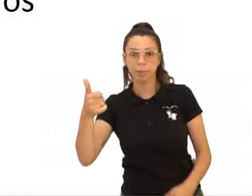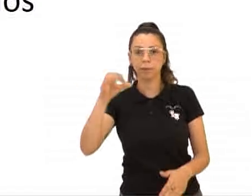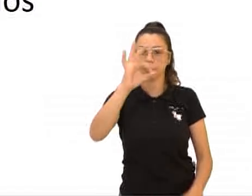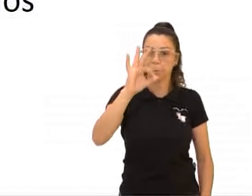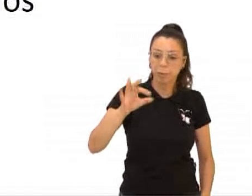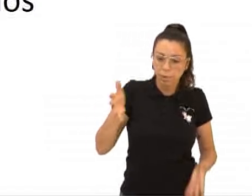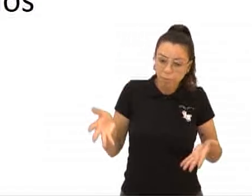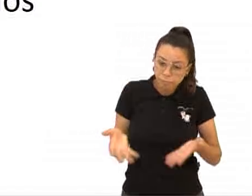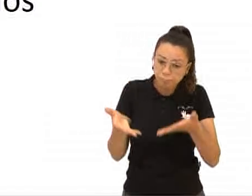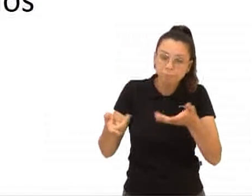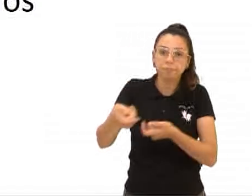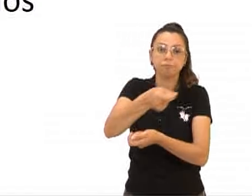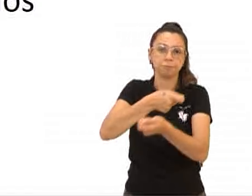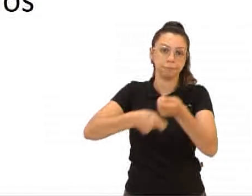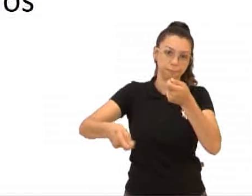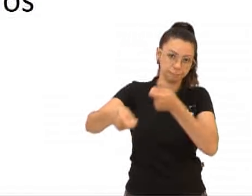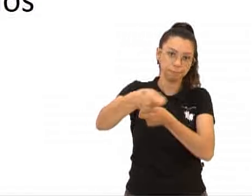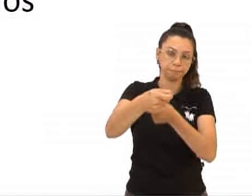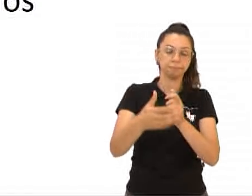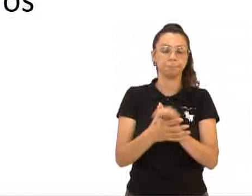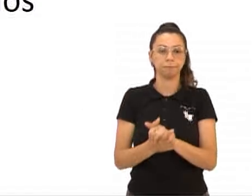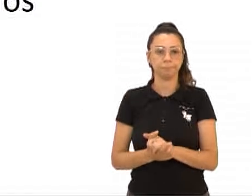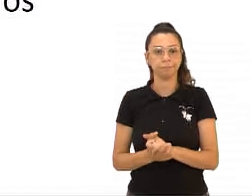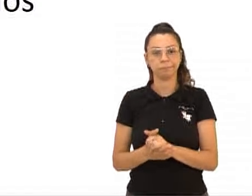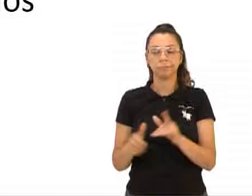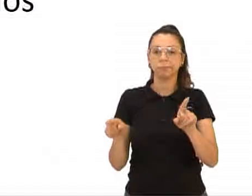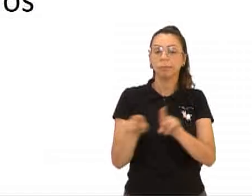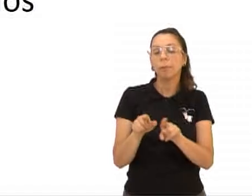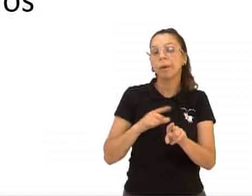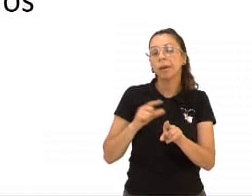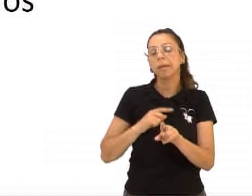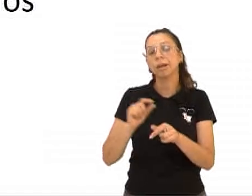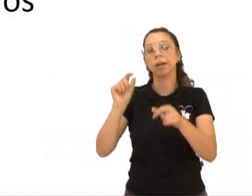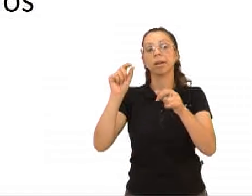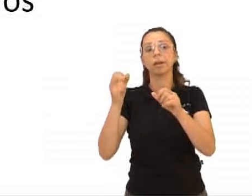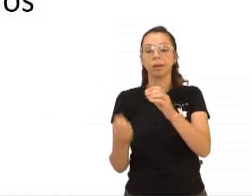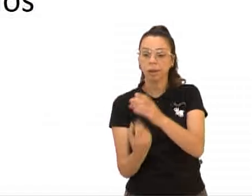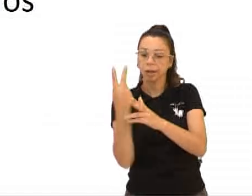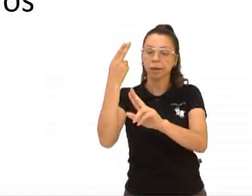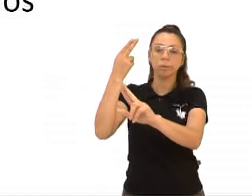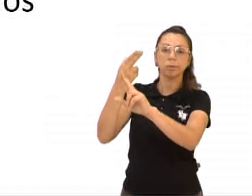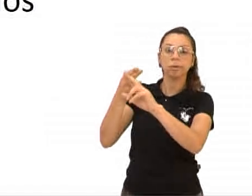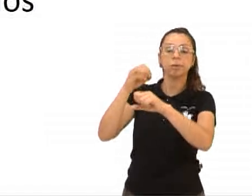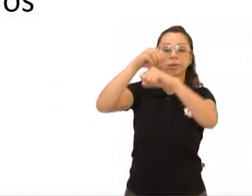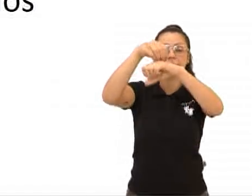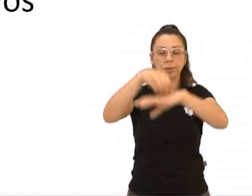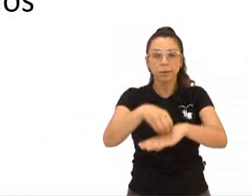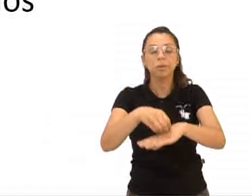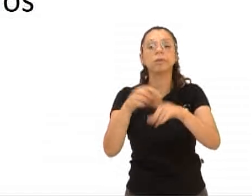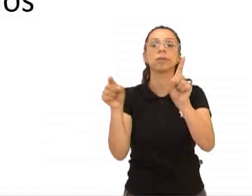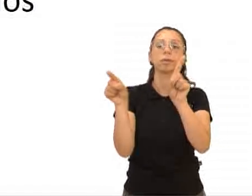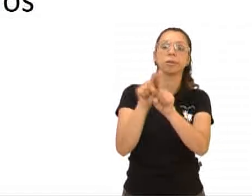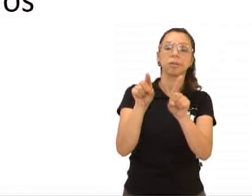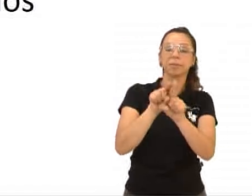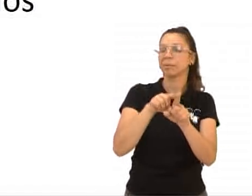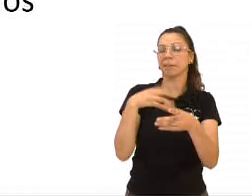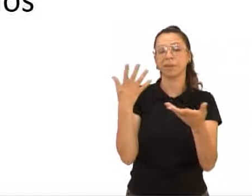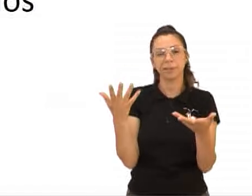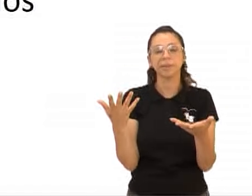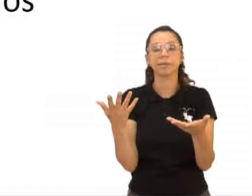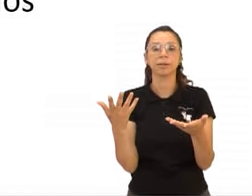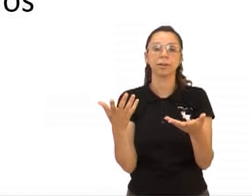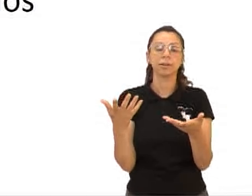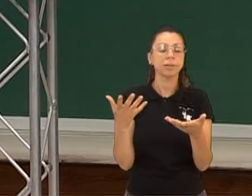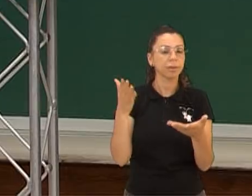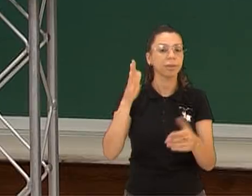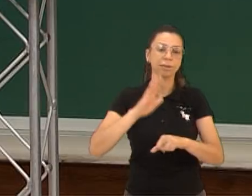né? Eles trabalham na produção de aplicativos, software, conteúdo audiovisual, radiodifusão. Como a